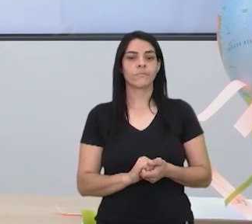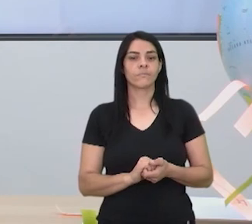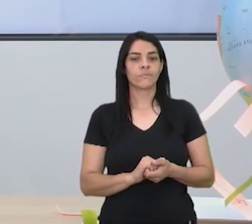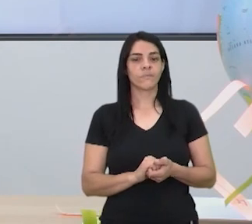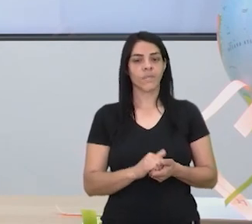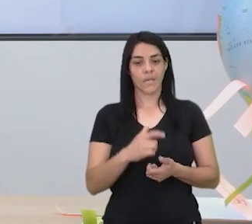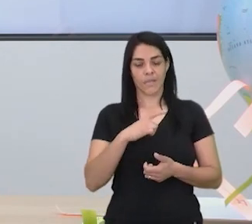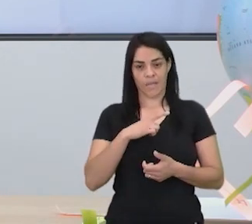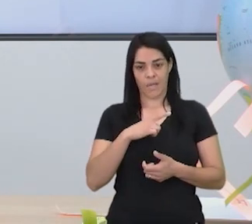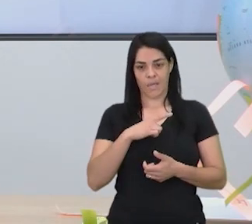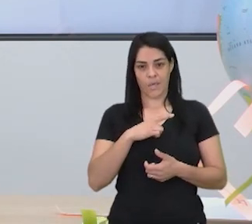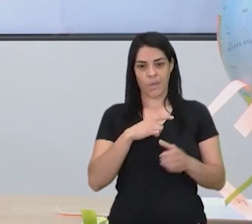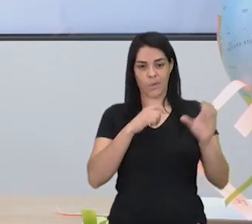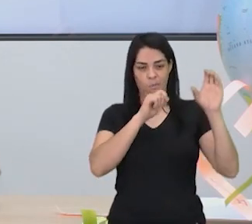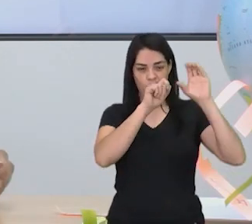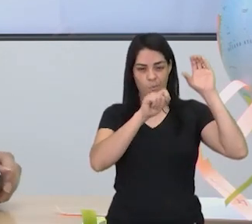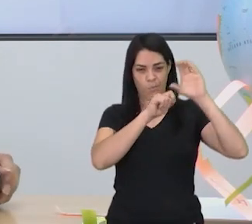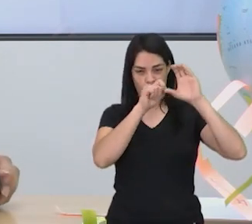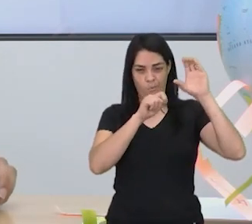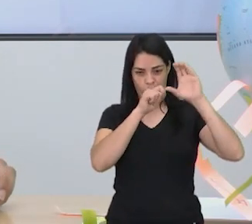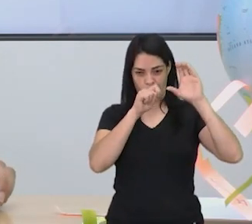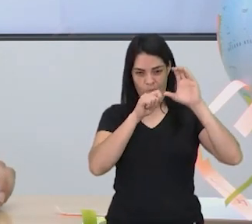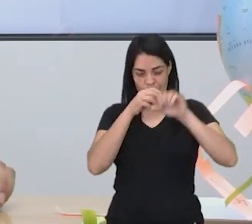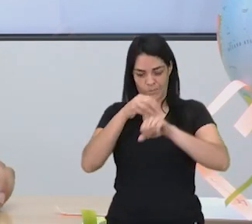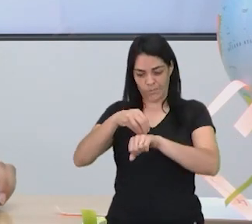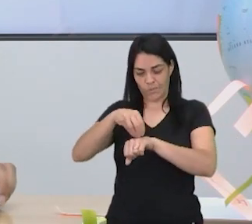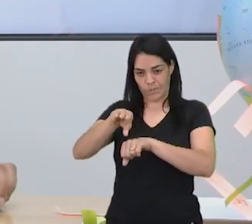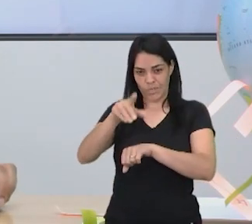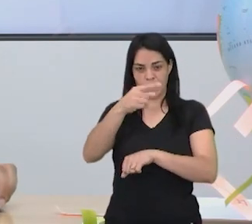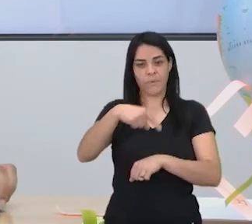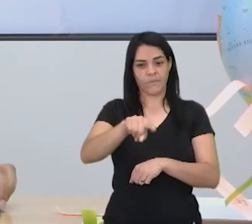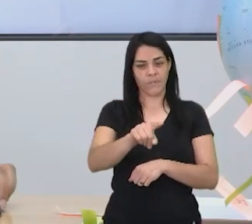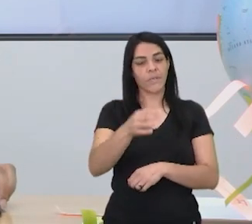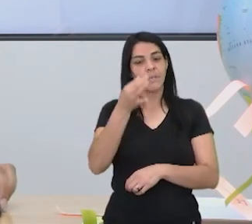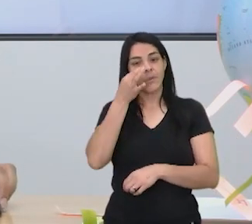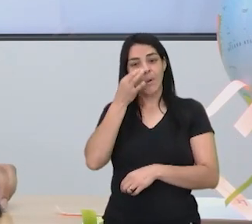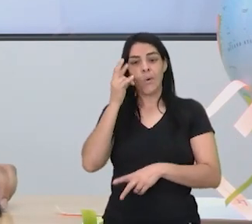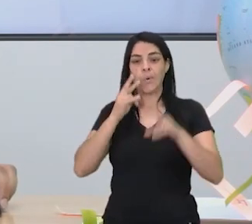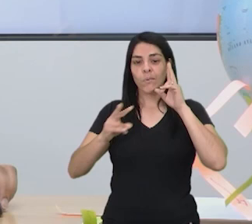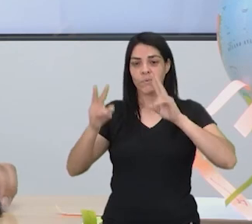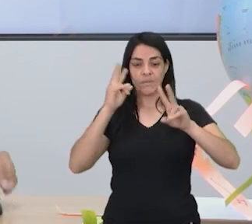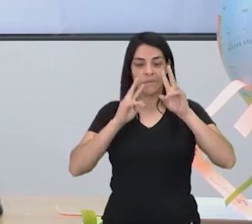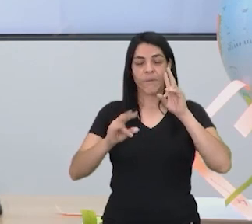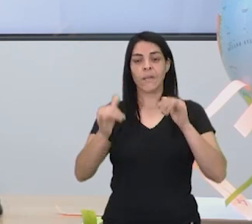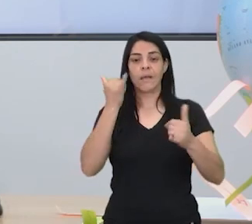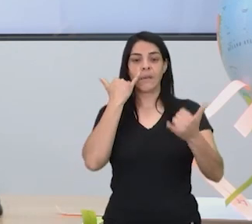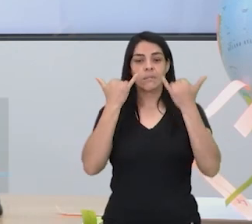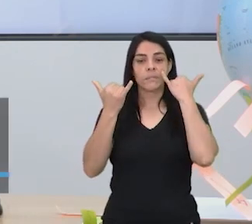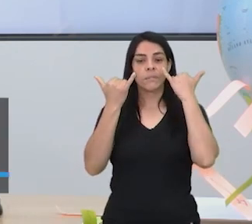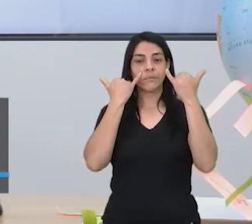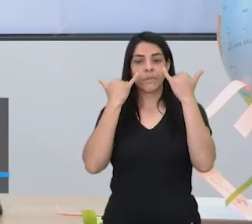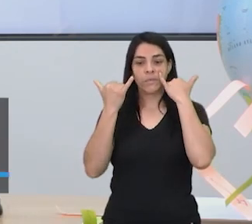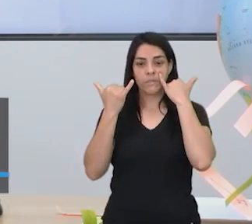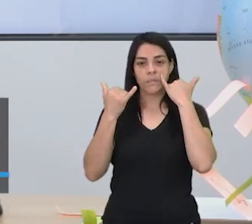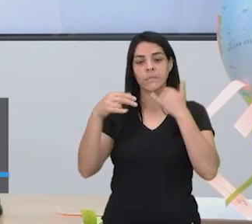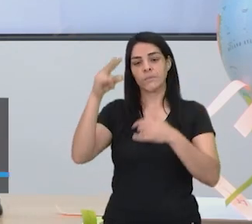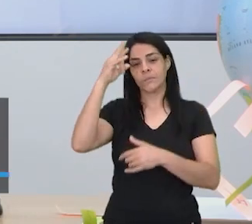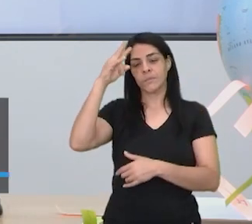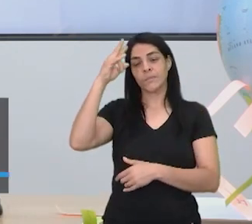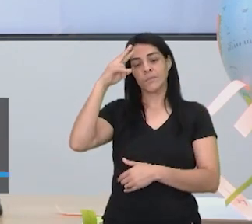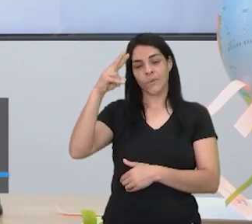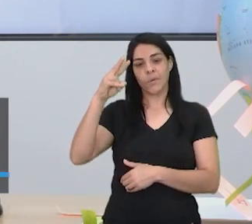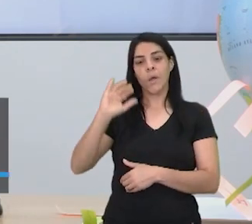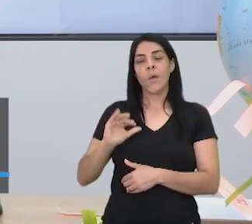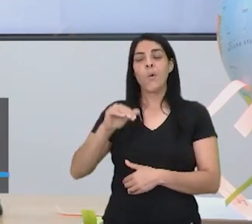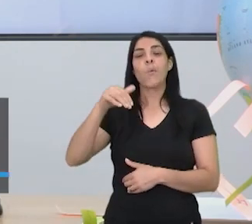Tem um vídeo que eu tô indicando para vocês aí, para vocês observarem algumas informações históricas, né, de